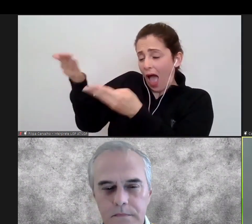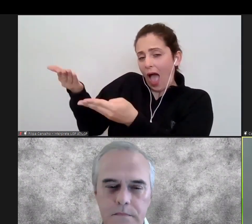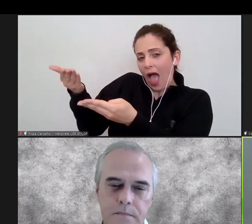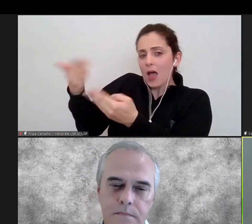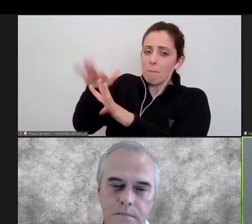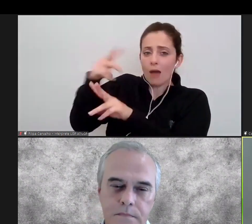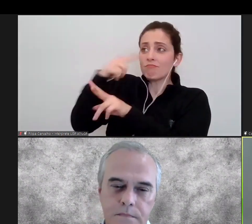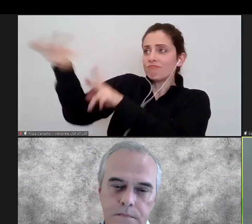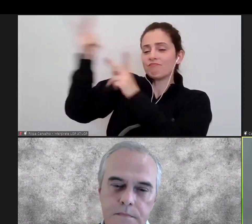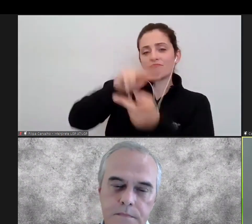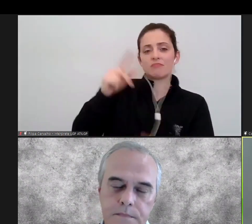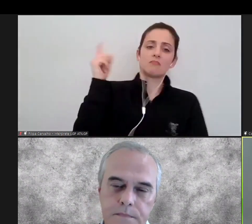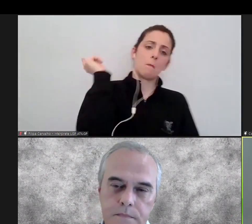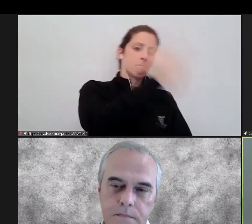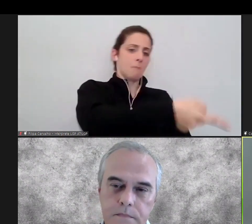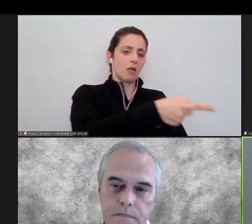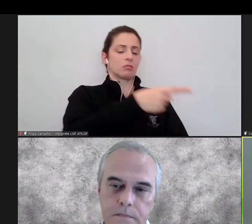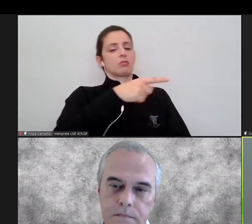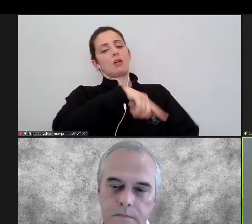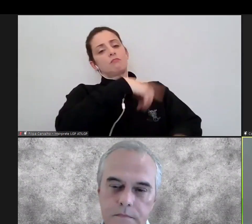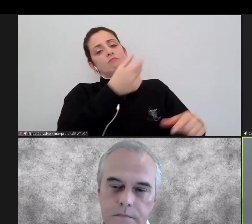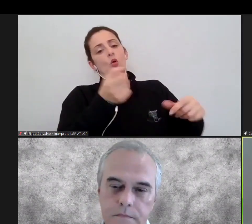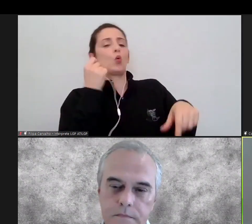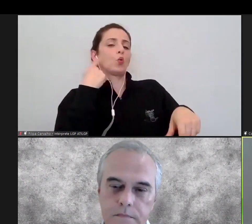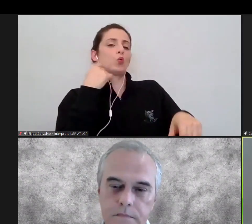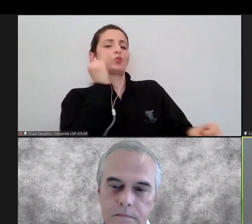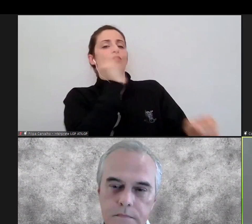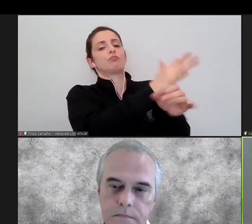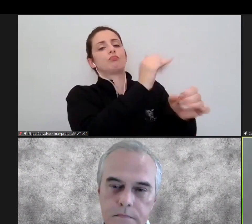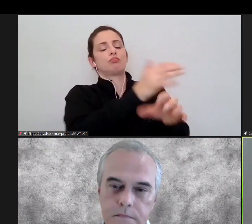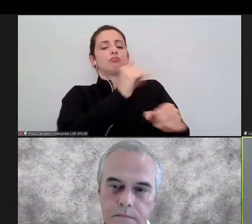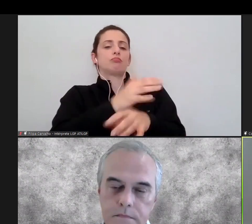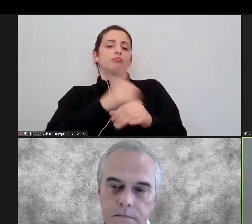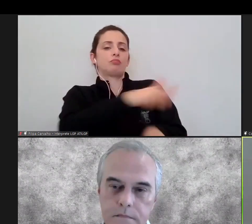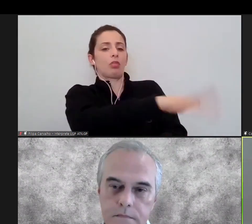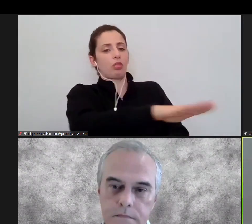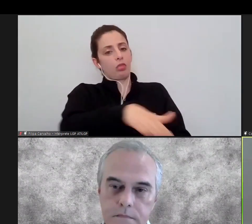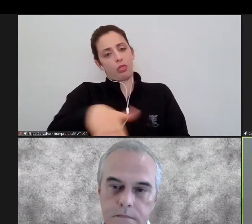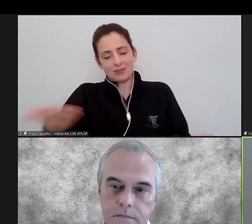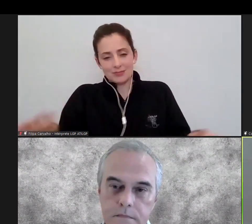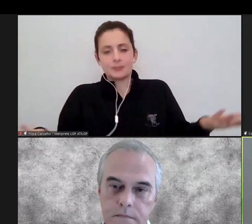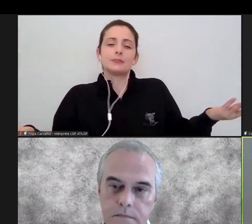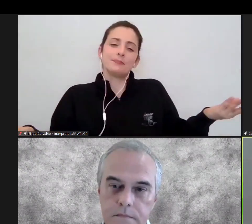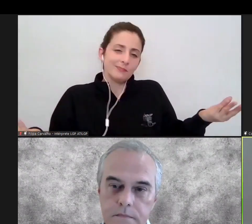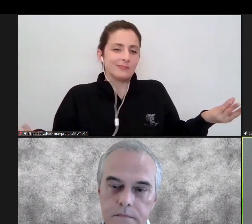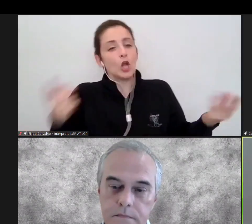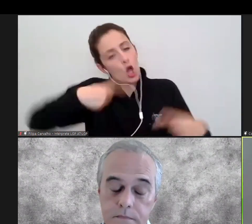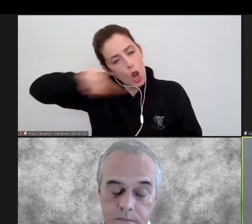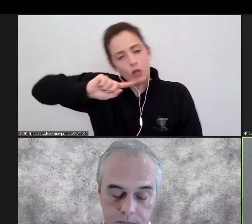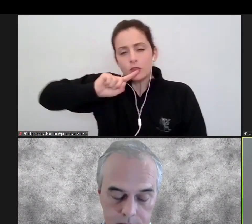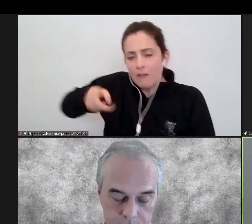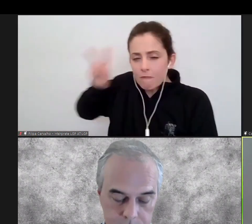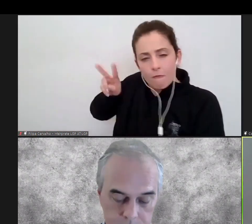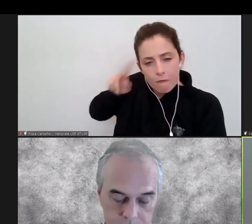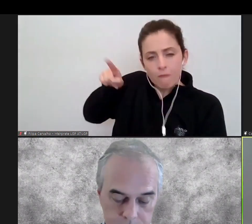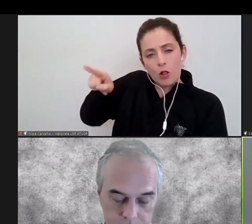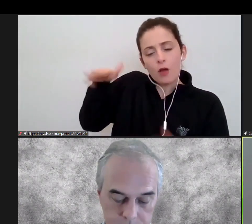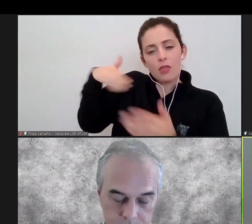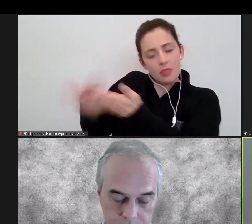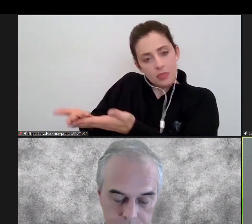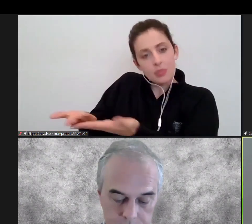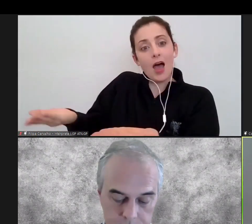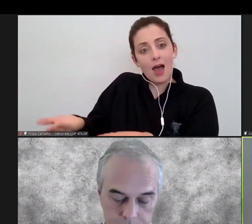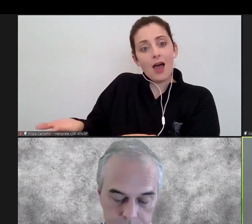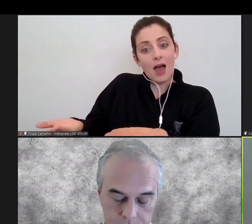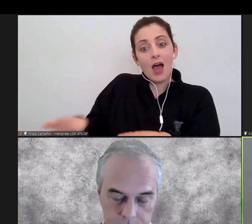para conseguirmos que estas pessoas tenham visibilidade na nossa sociedade e na sociedade portuguesa, e também ganharmos, porque eu acho que muitas das vezes